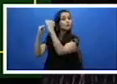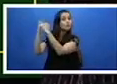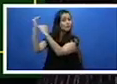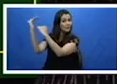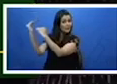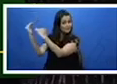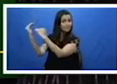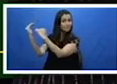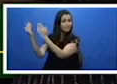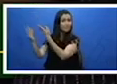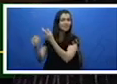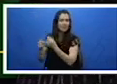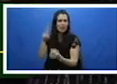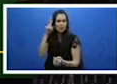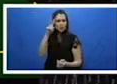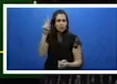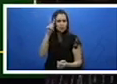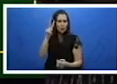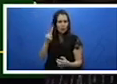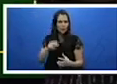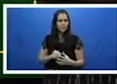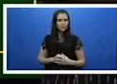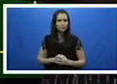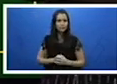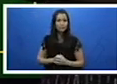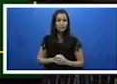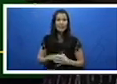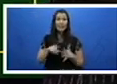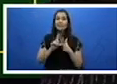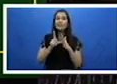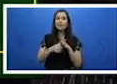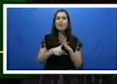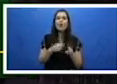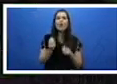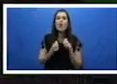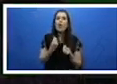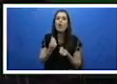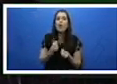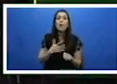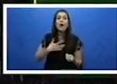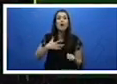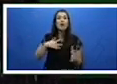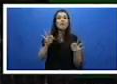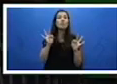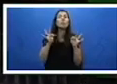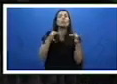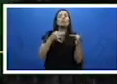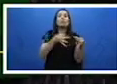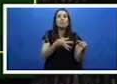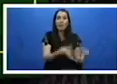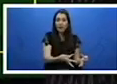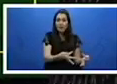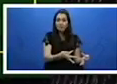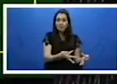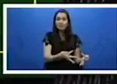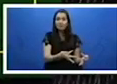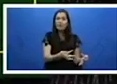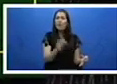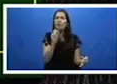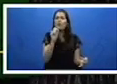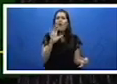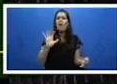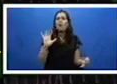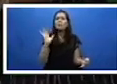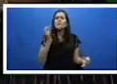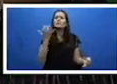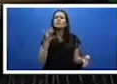O desenrolar da história? Depois, como que eu vou finalizar? O que aconteceu no final? Qual foi